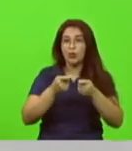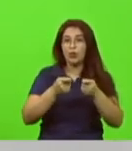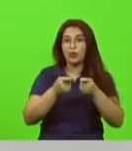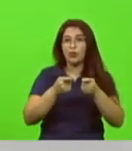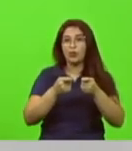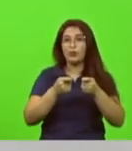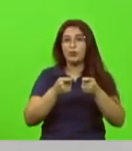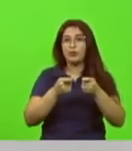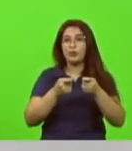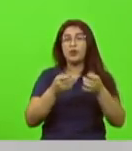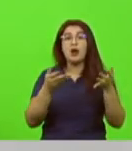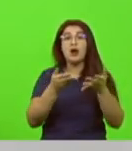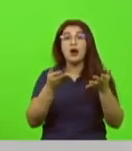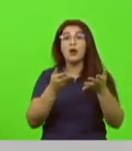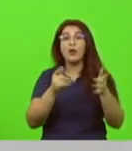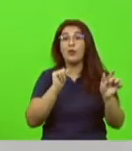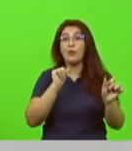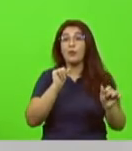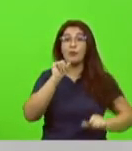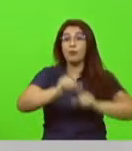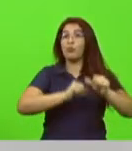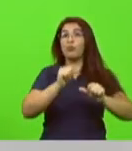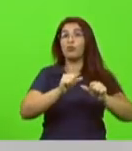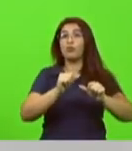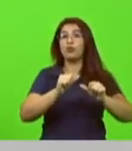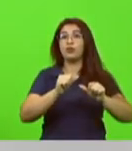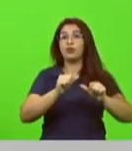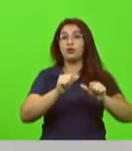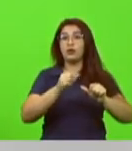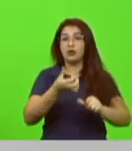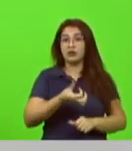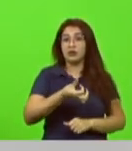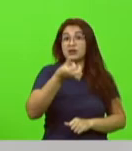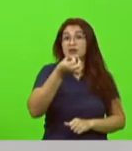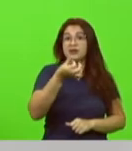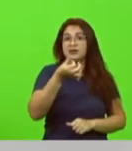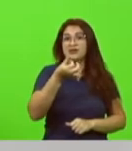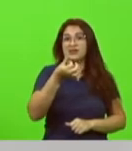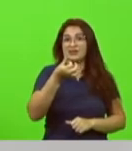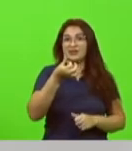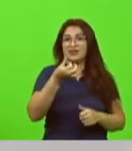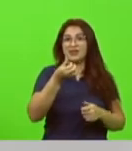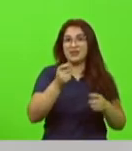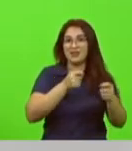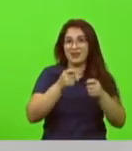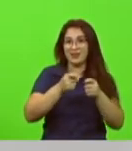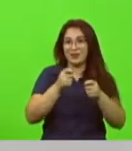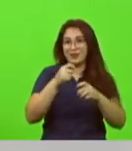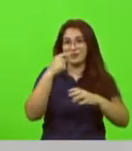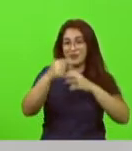e saltamos para a 6ª economia mundial.